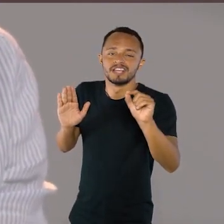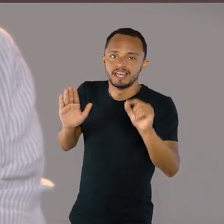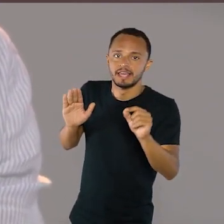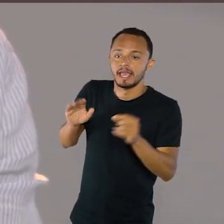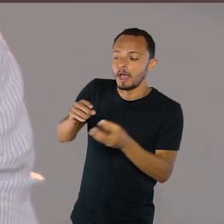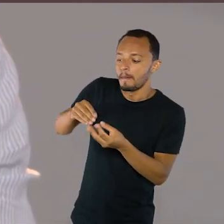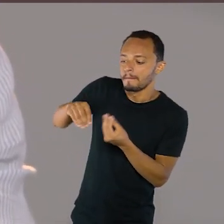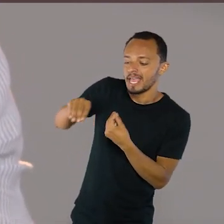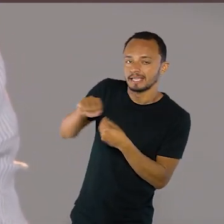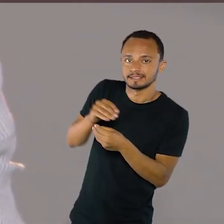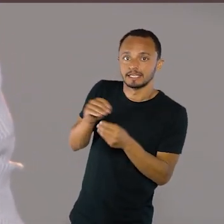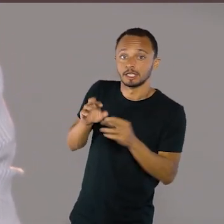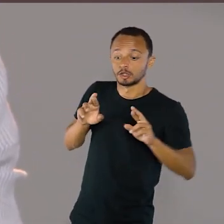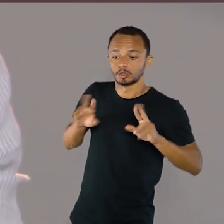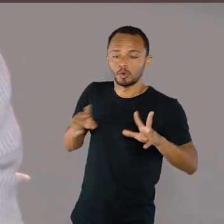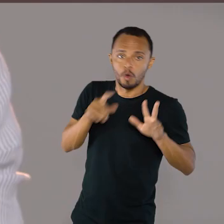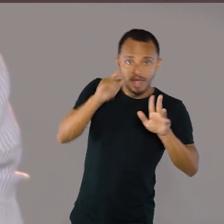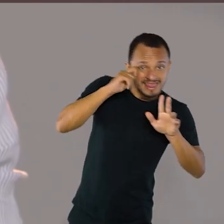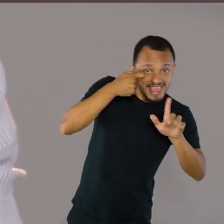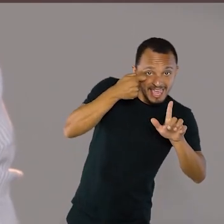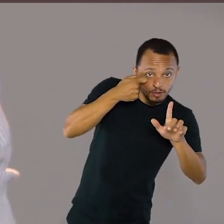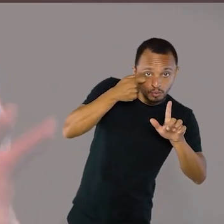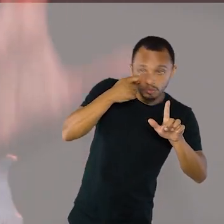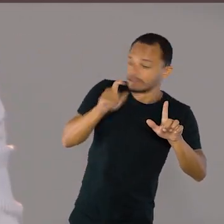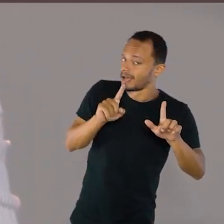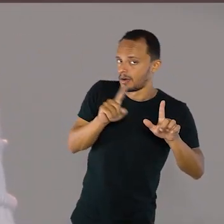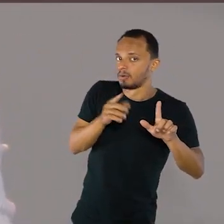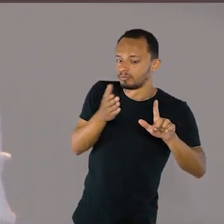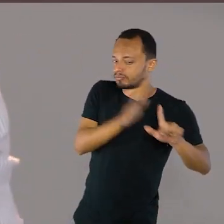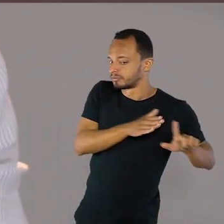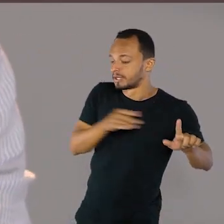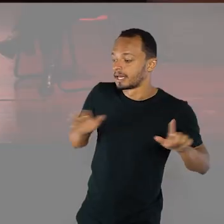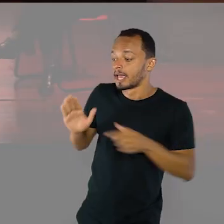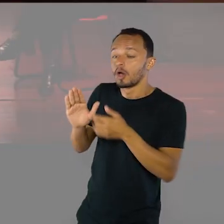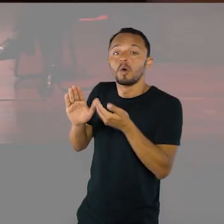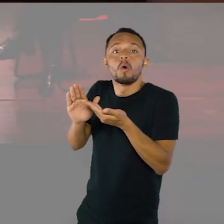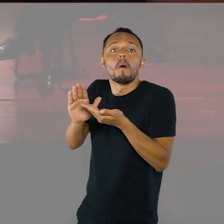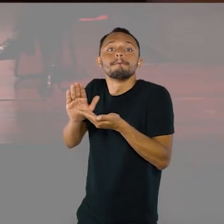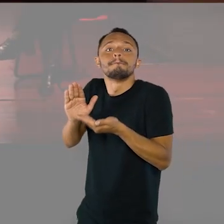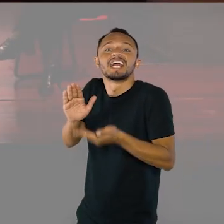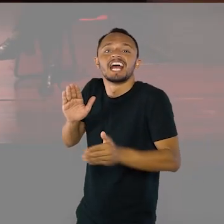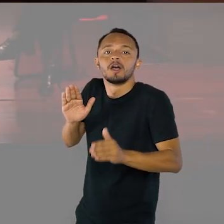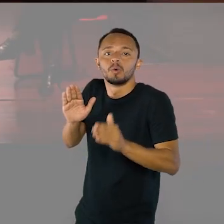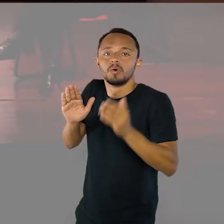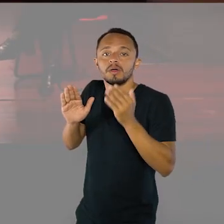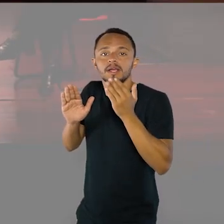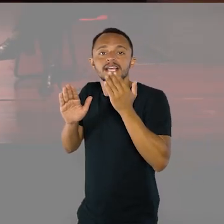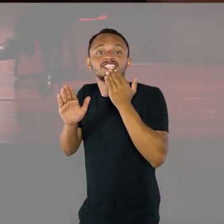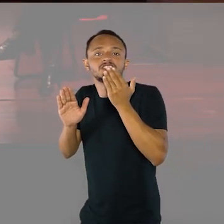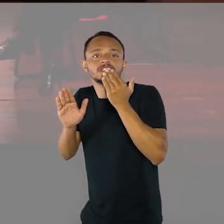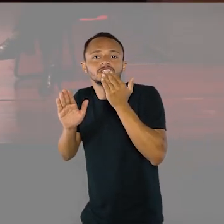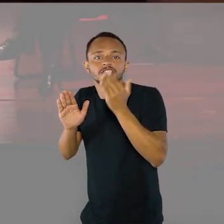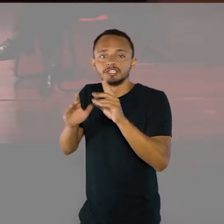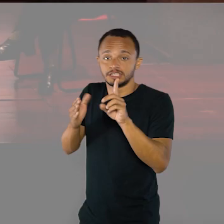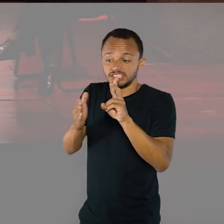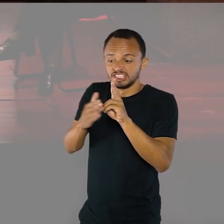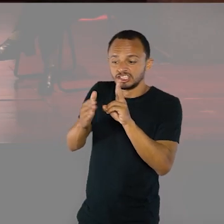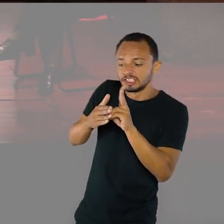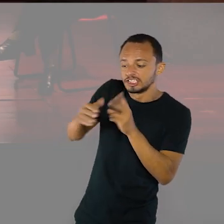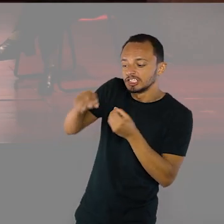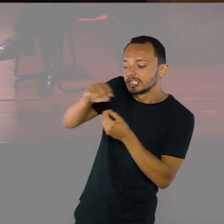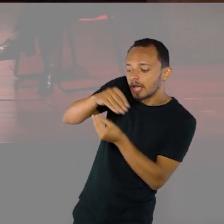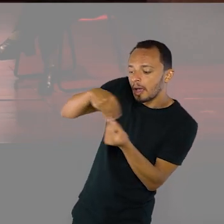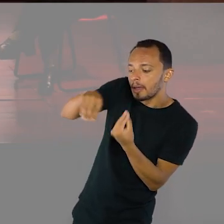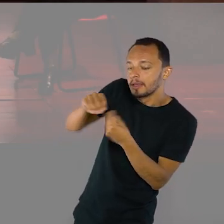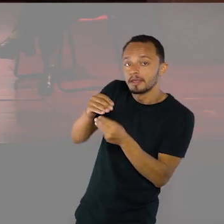indígena, né? Ou seja, a figura do negro está silenciada e é deslocada para aquele alto. Se a gente for pensar em 1922... a